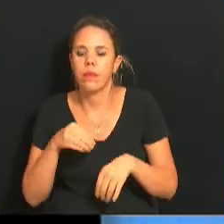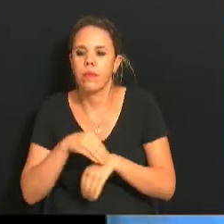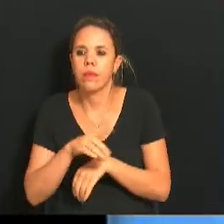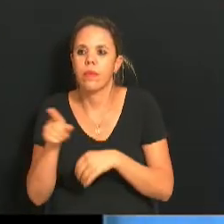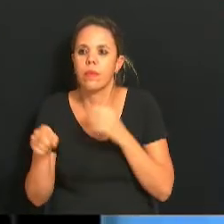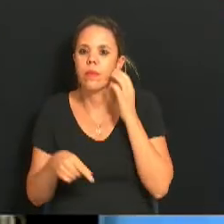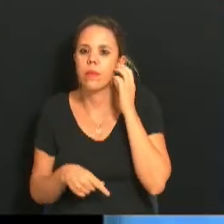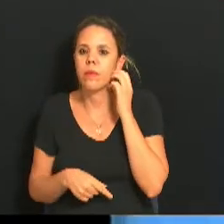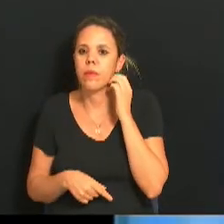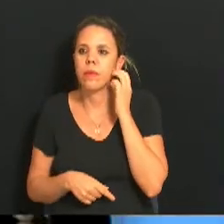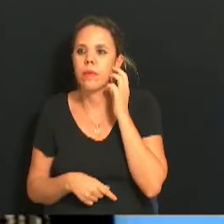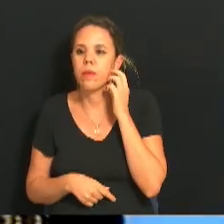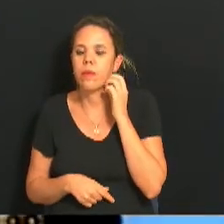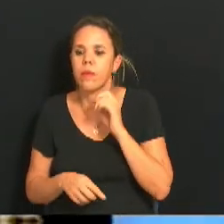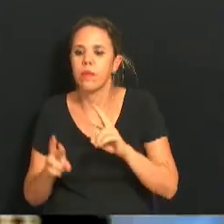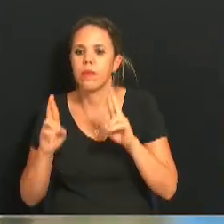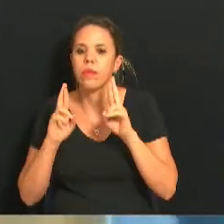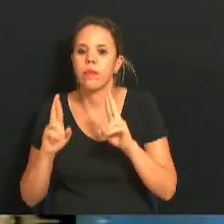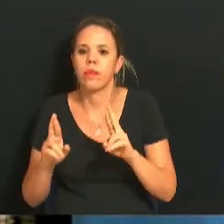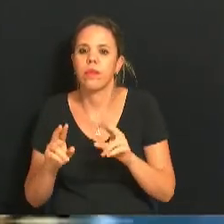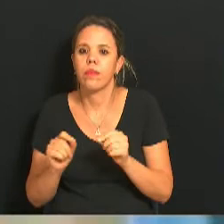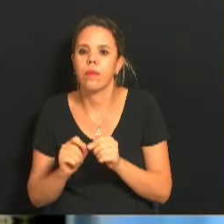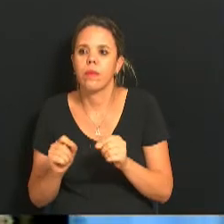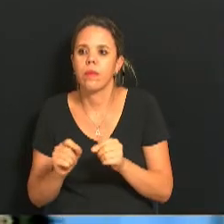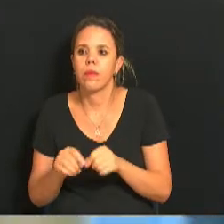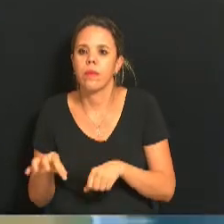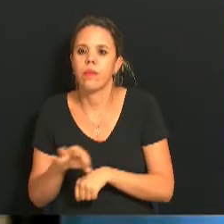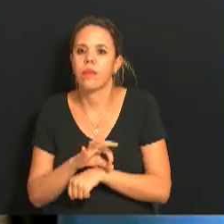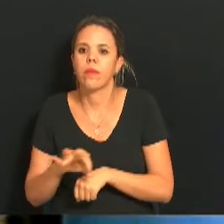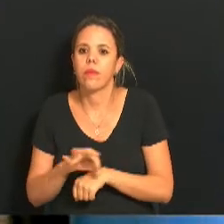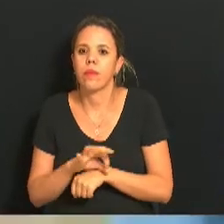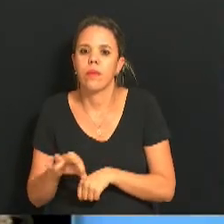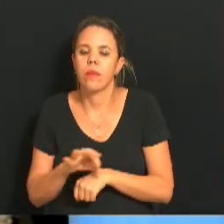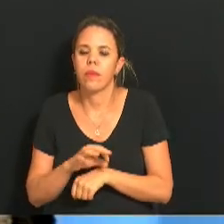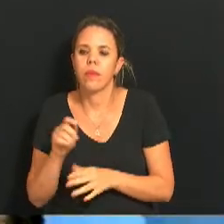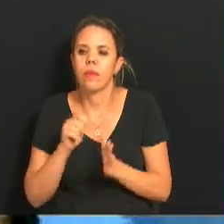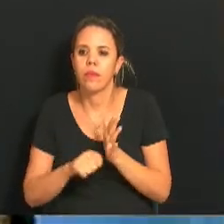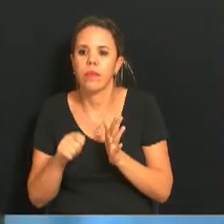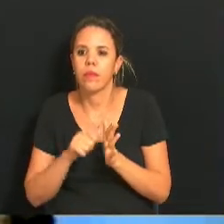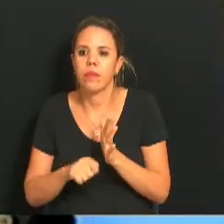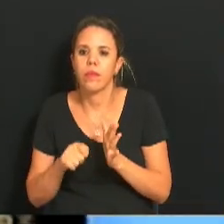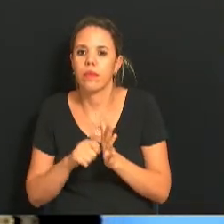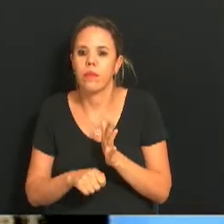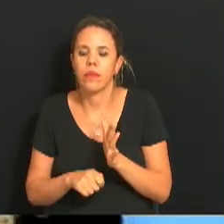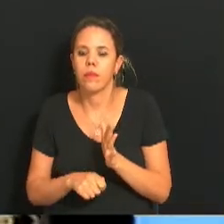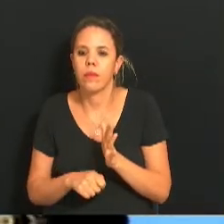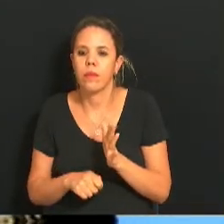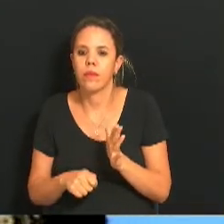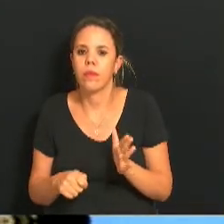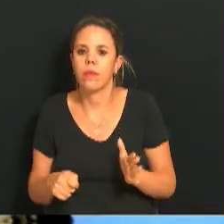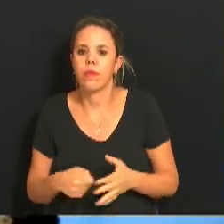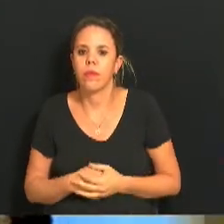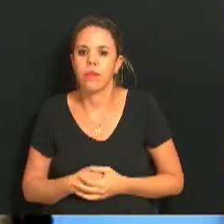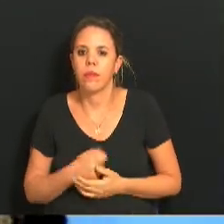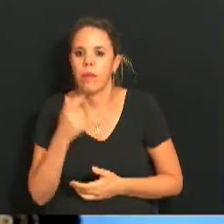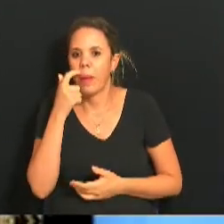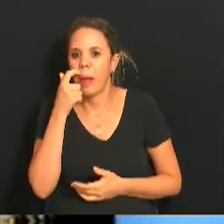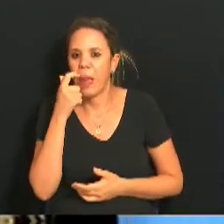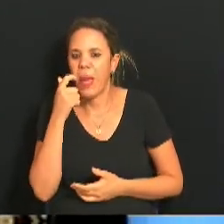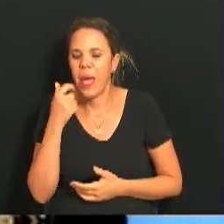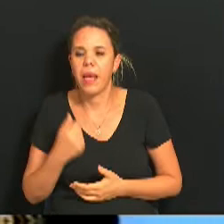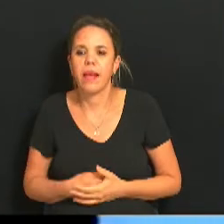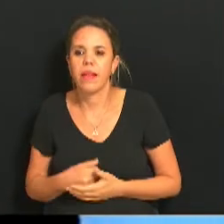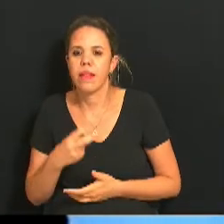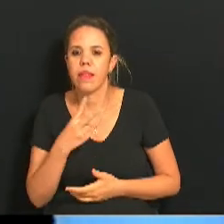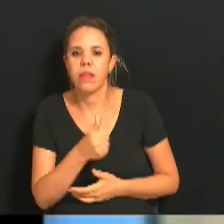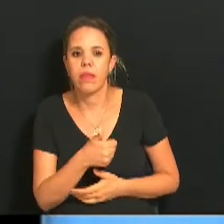senhora a respeito quem foi arquiteta e assinou aparecerem 89 Quem foi até se não aparecer em